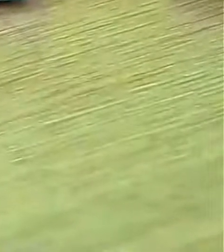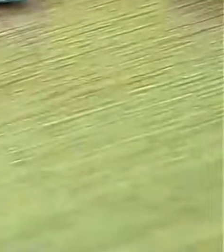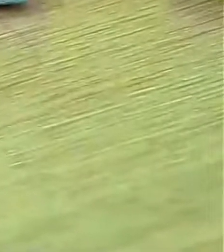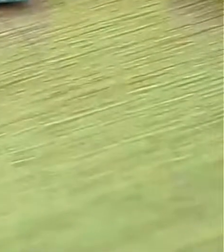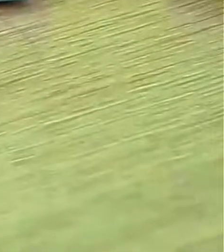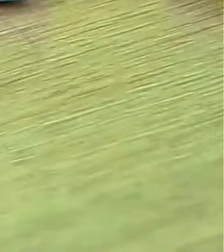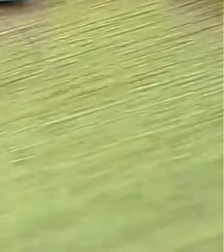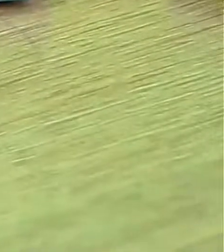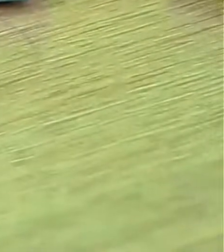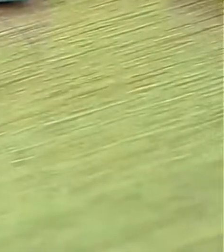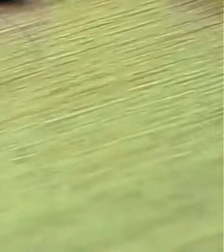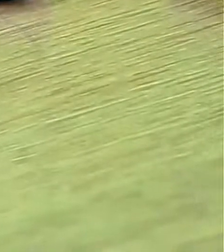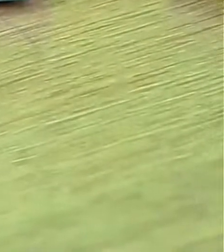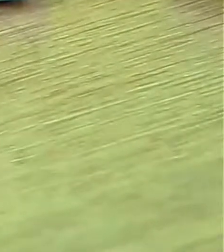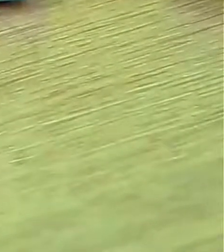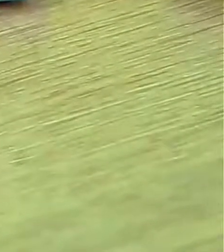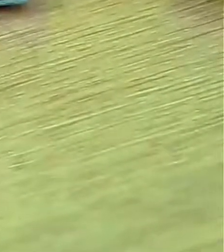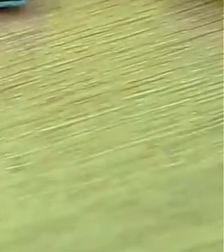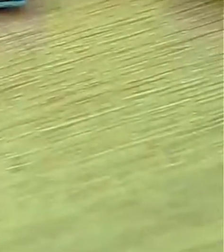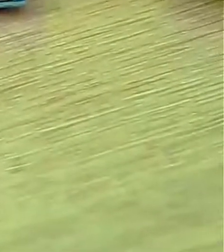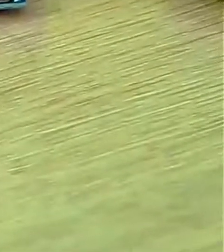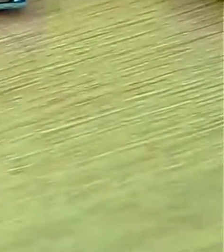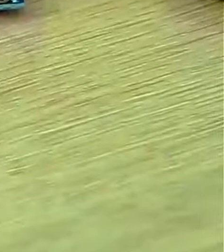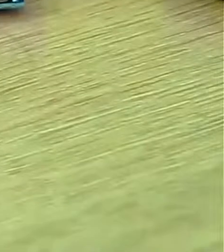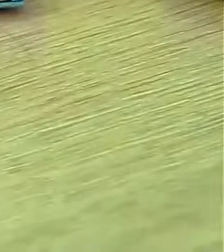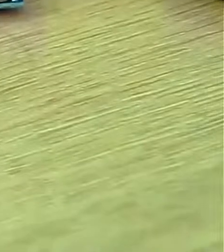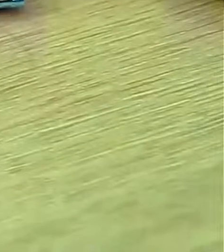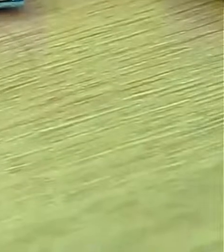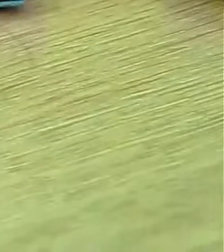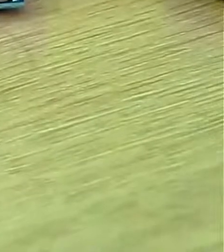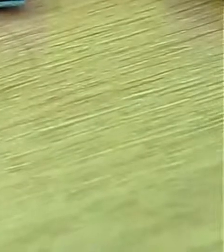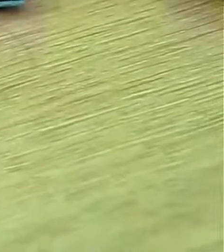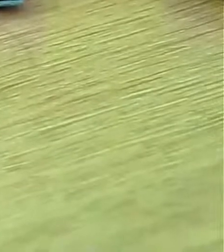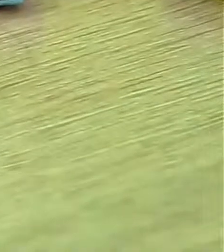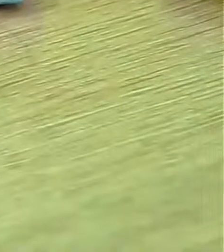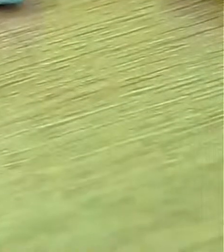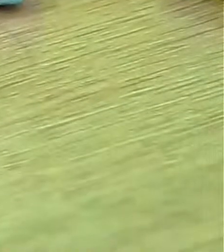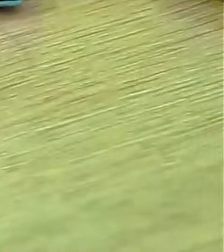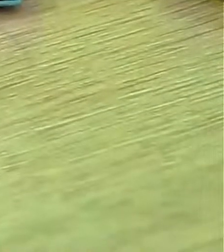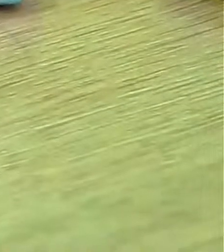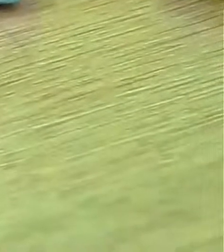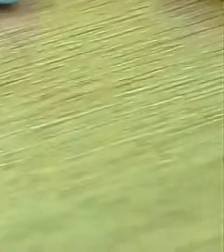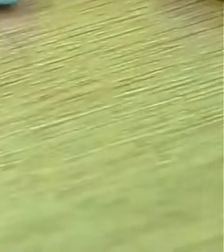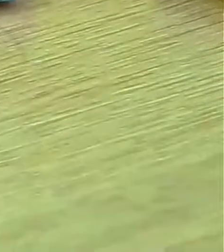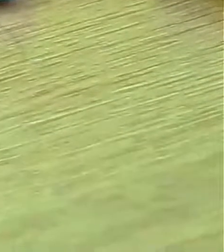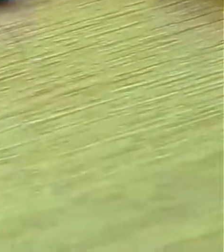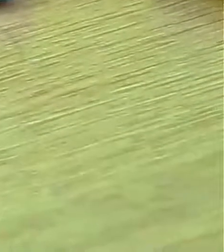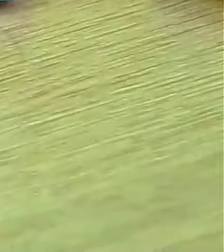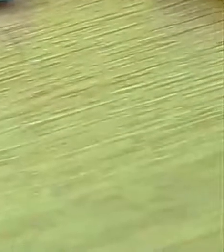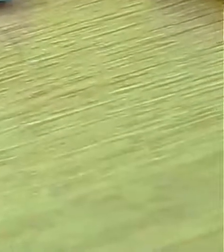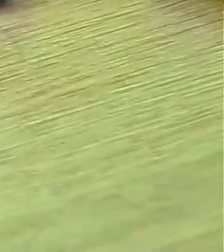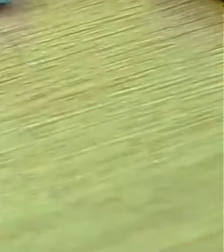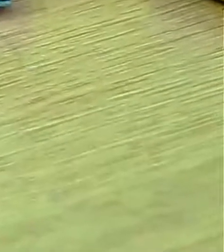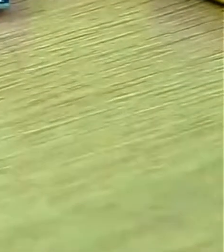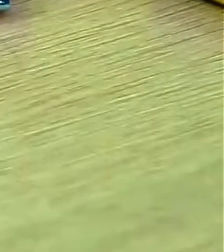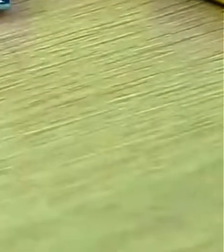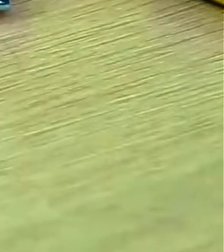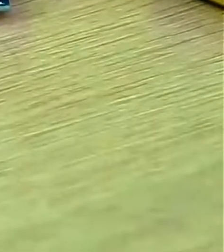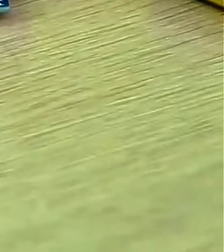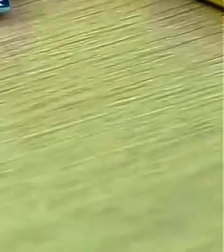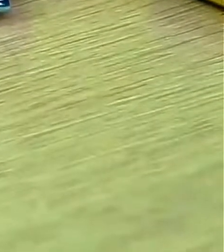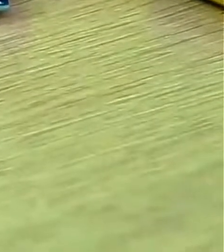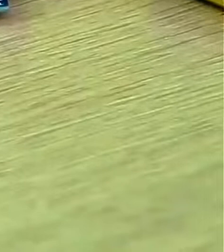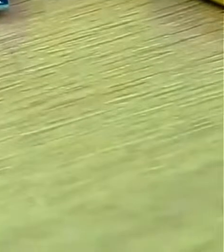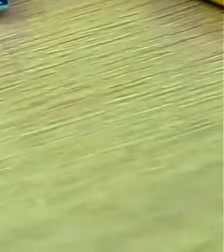de interagir, né, com o nosso campo aqui e detectar essa polaridade. Aplicações,